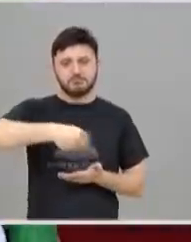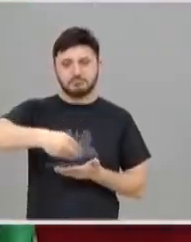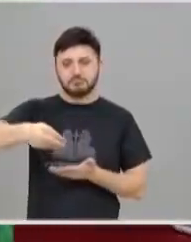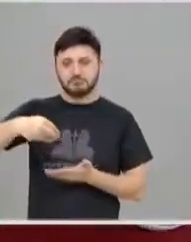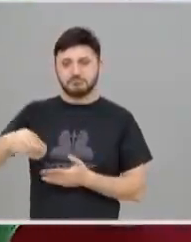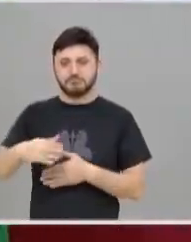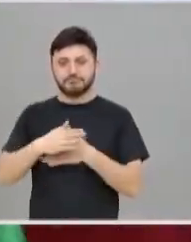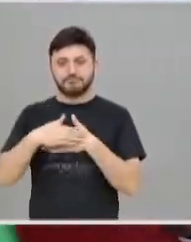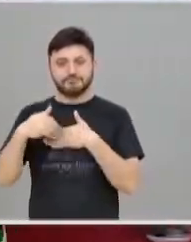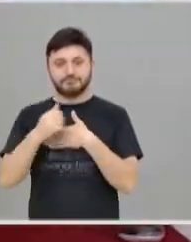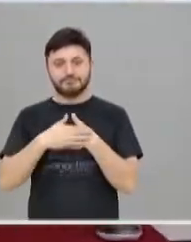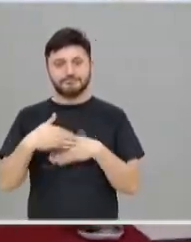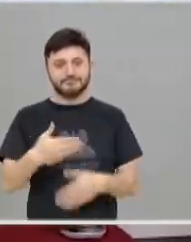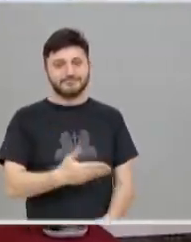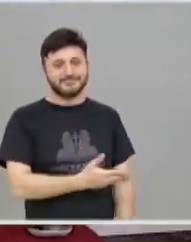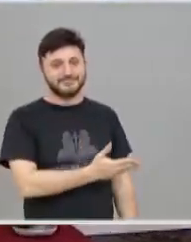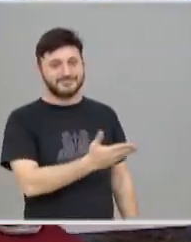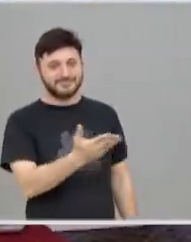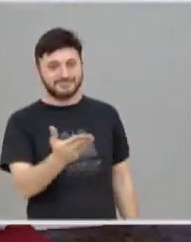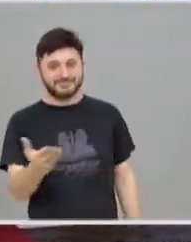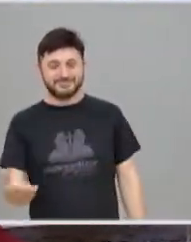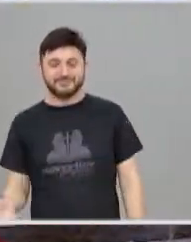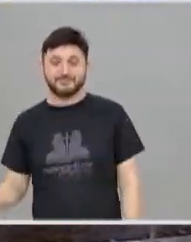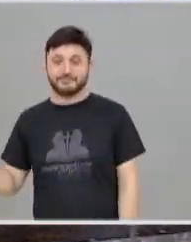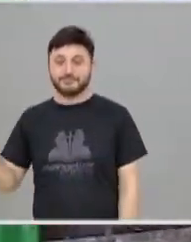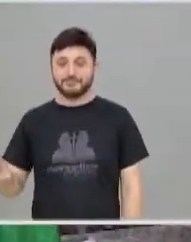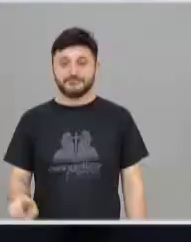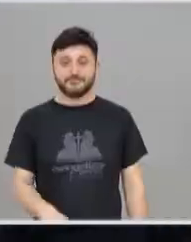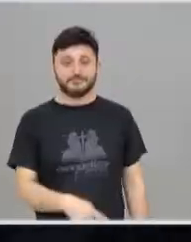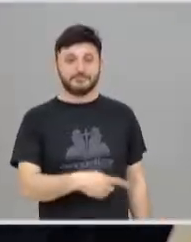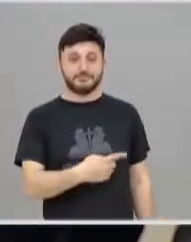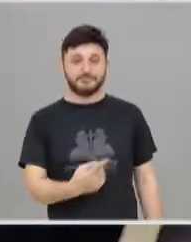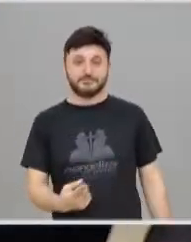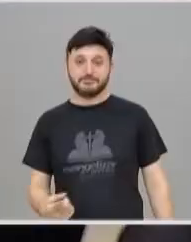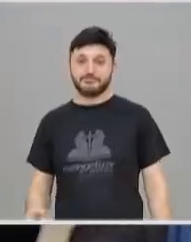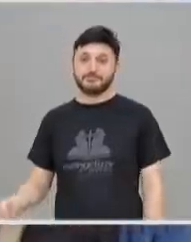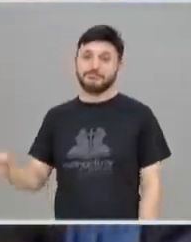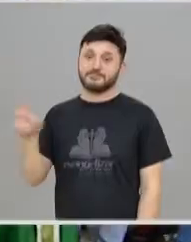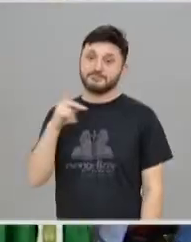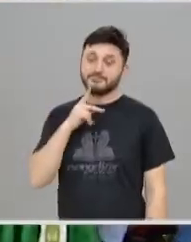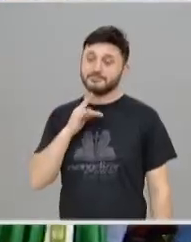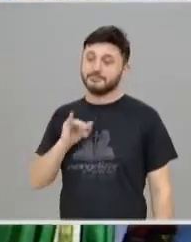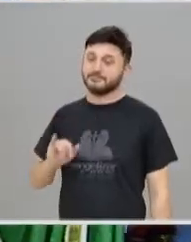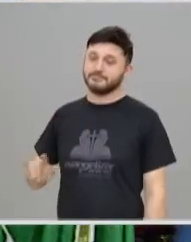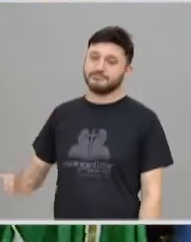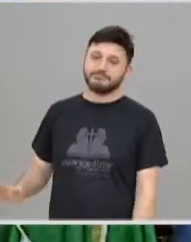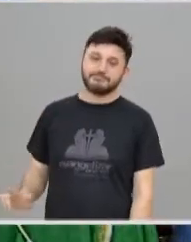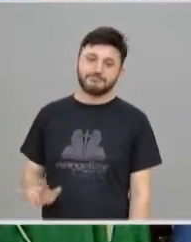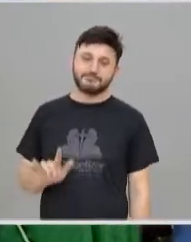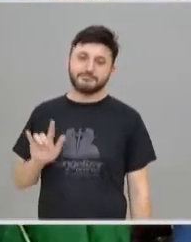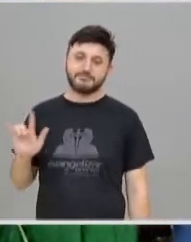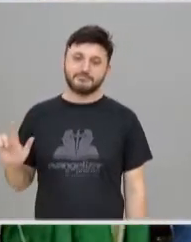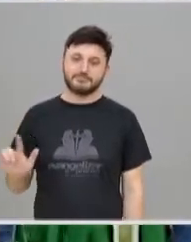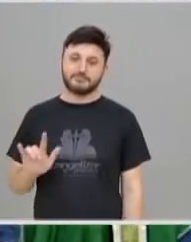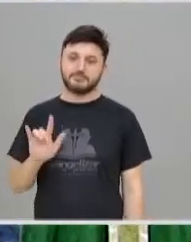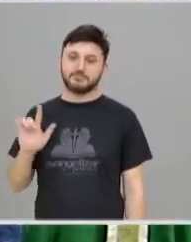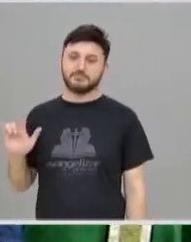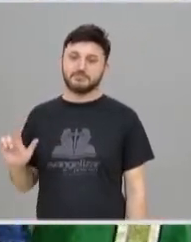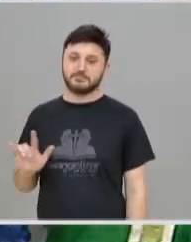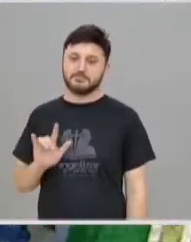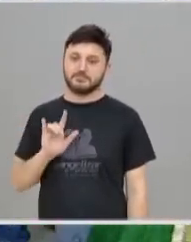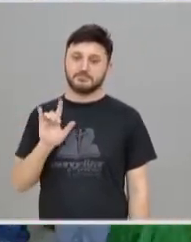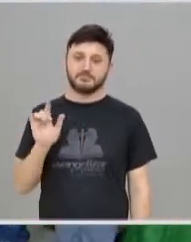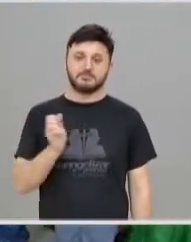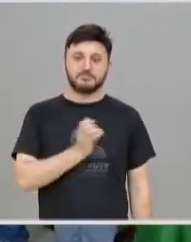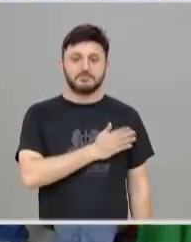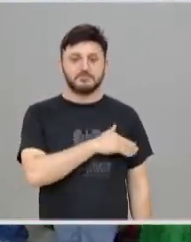pequeno mimo. Eu te amo, ó Pai, de todo o